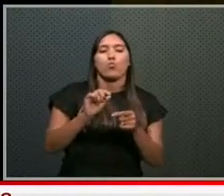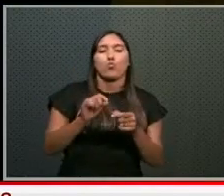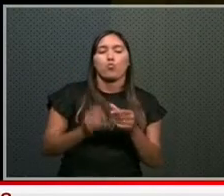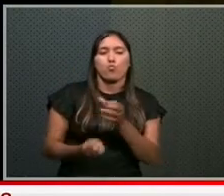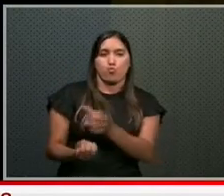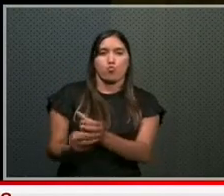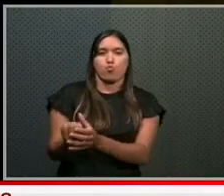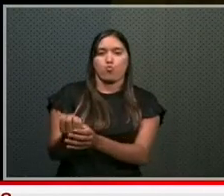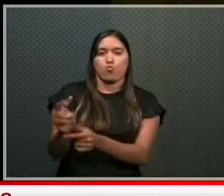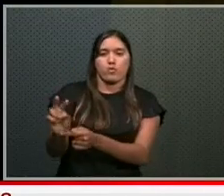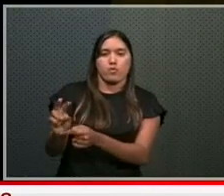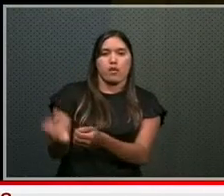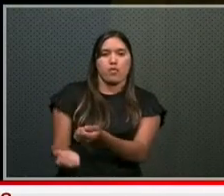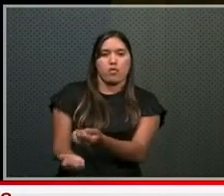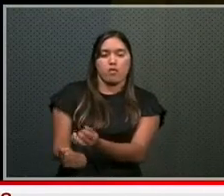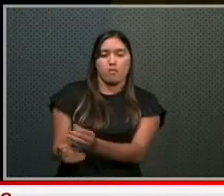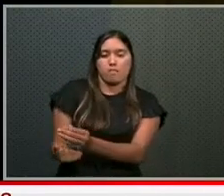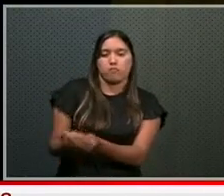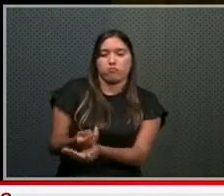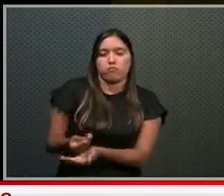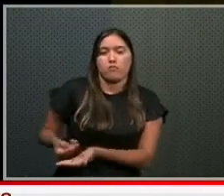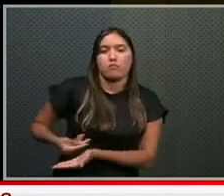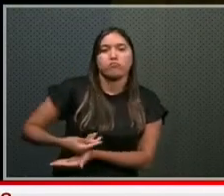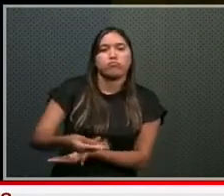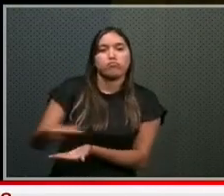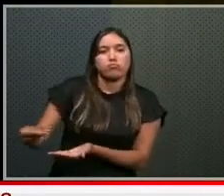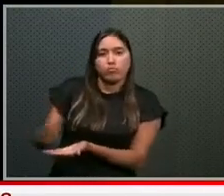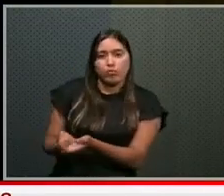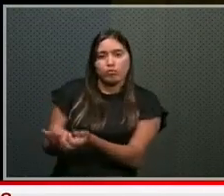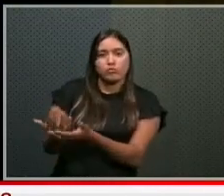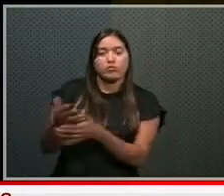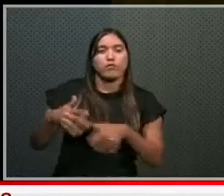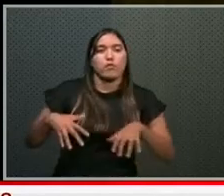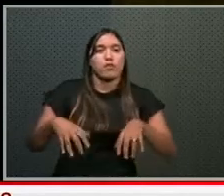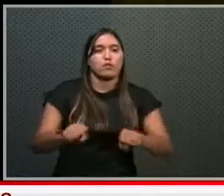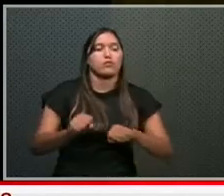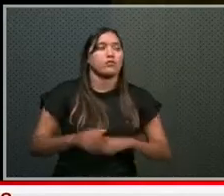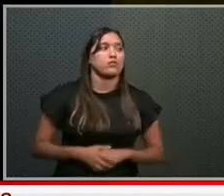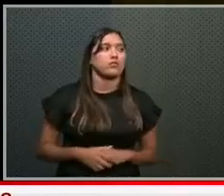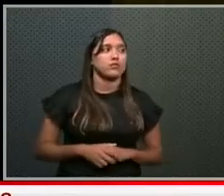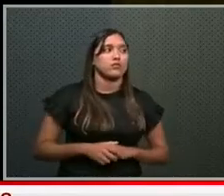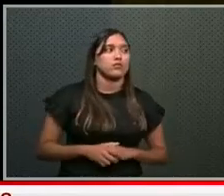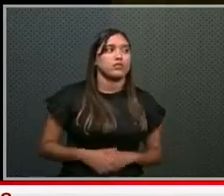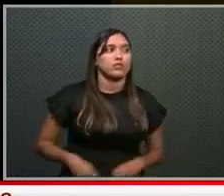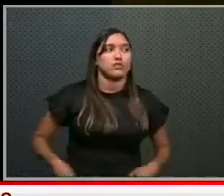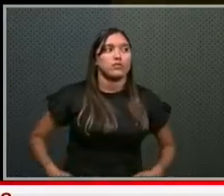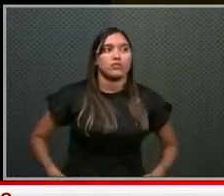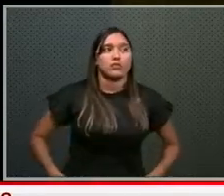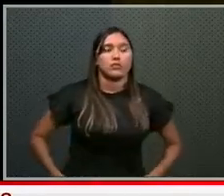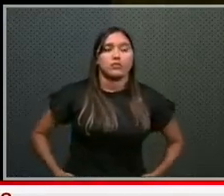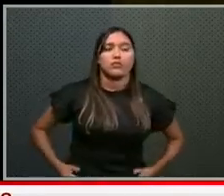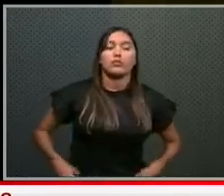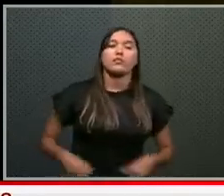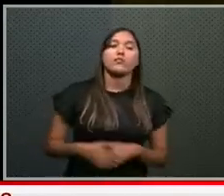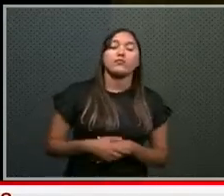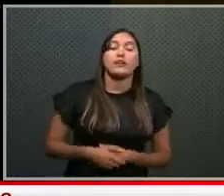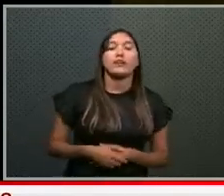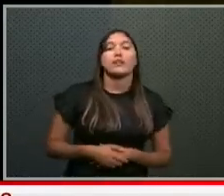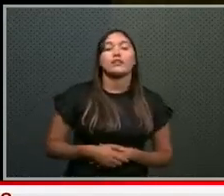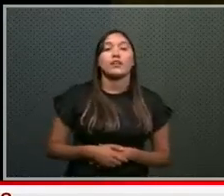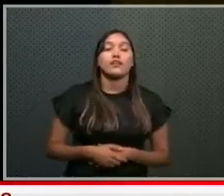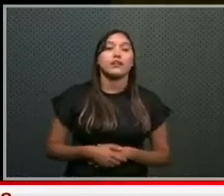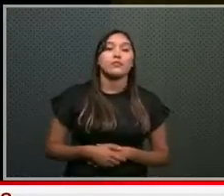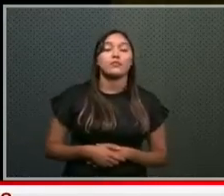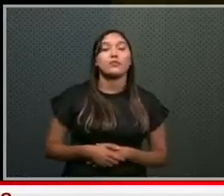a nossas terceira como nós chamamos lá né torceiras era 15 20 aves de Açaí Ninguém